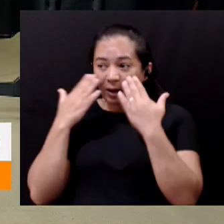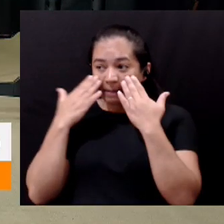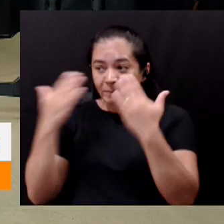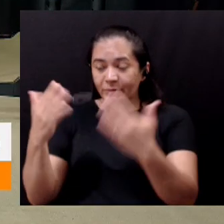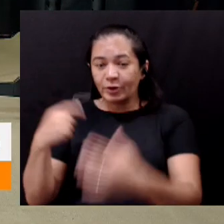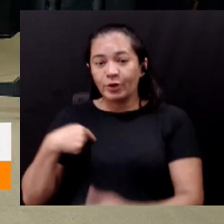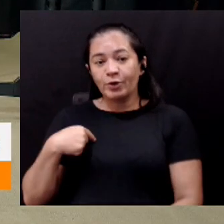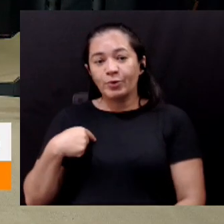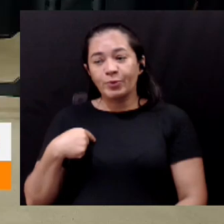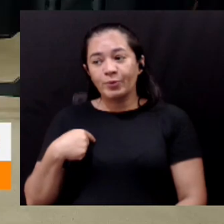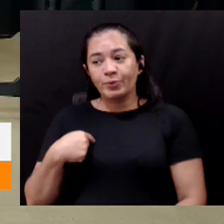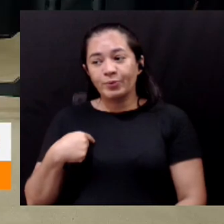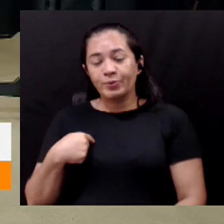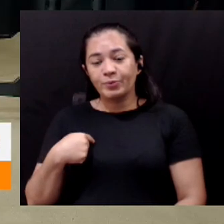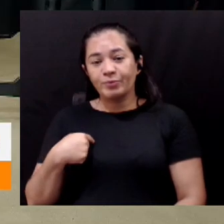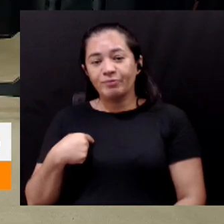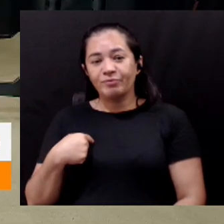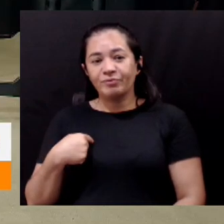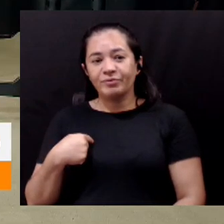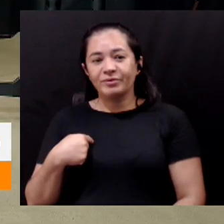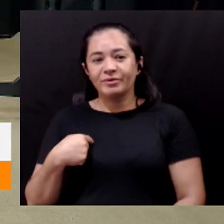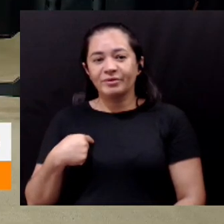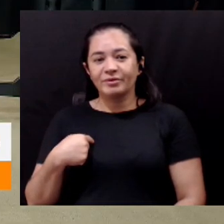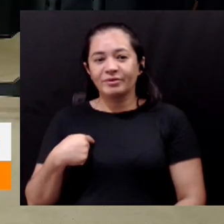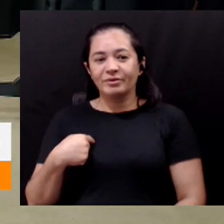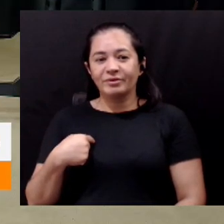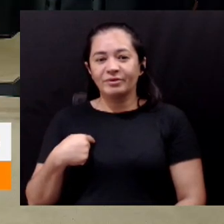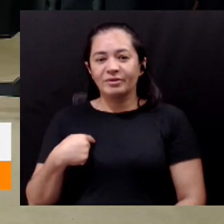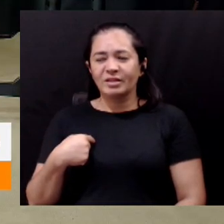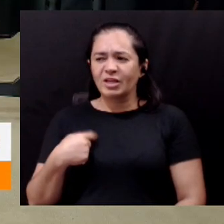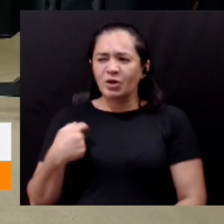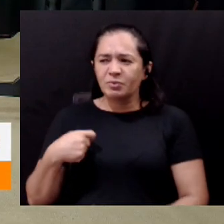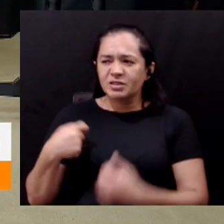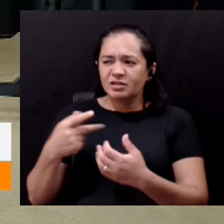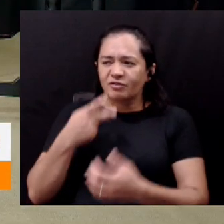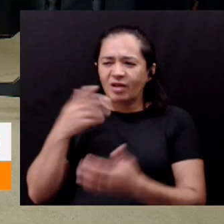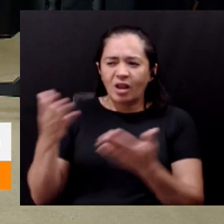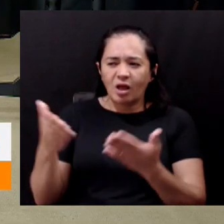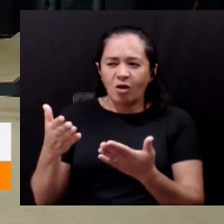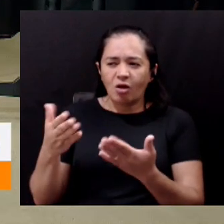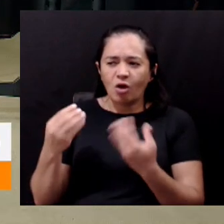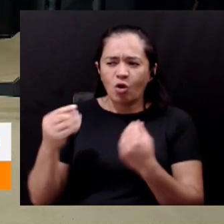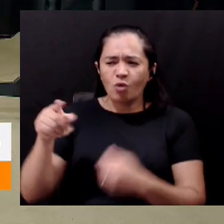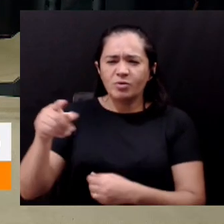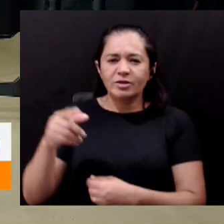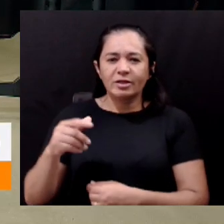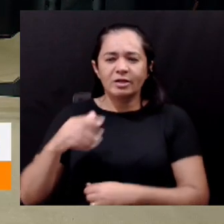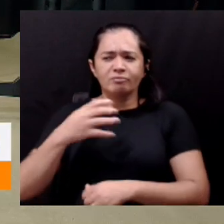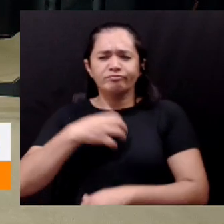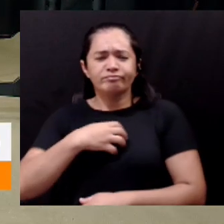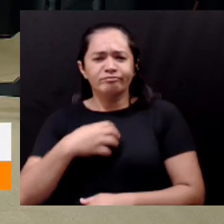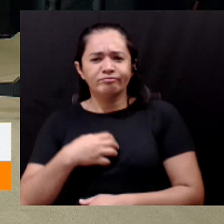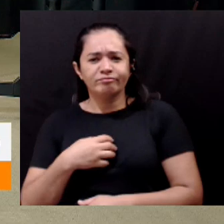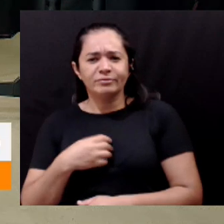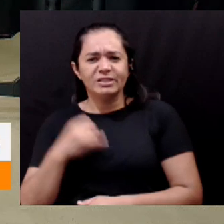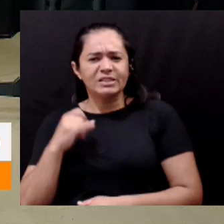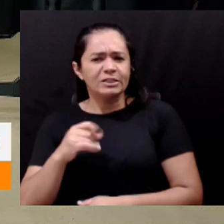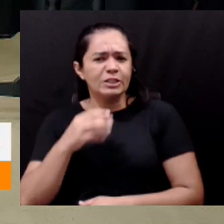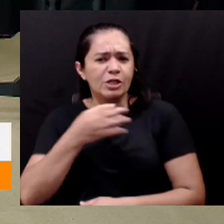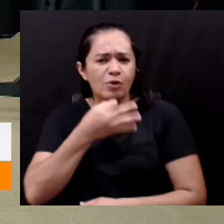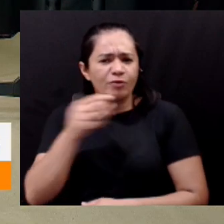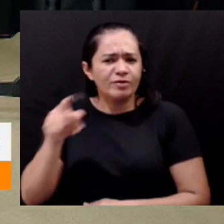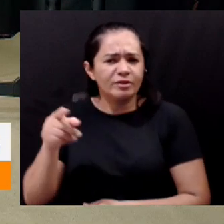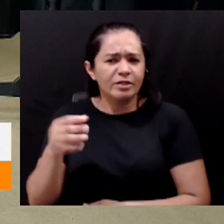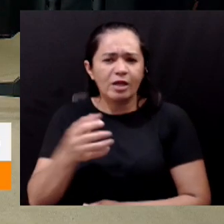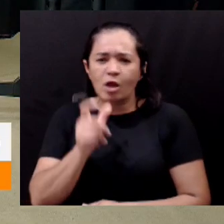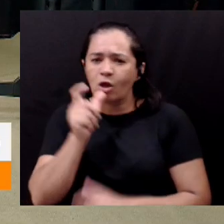vou falar isso mesmo agora? Será que isso faz sentido? Como será que ela vai reagir? Né? Será que se eu ofender. Então,